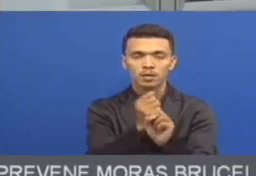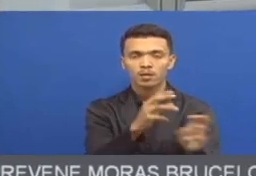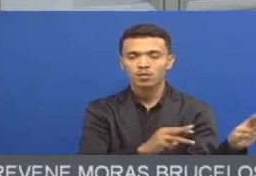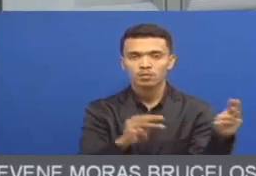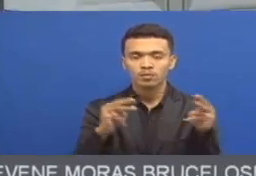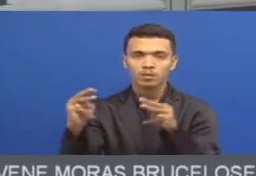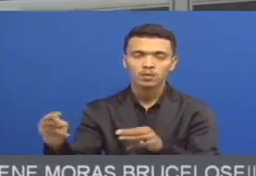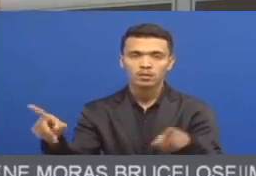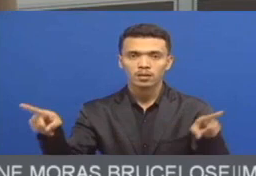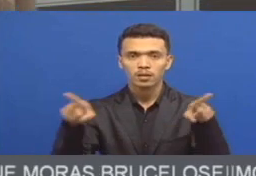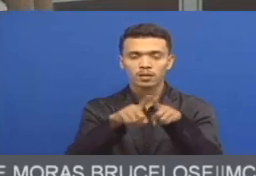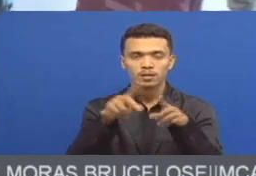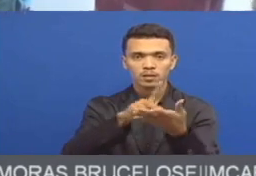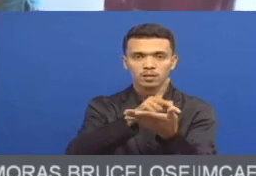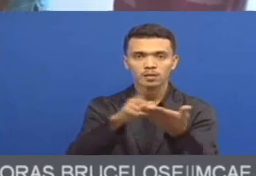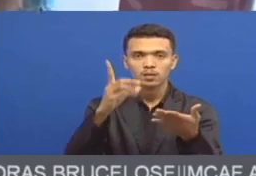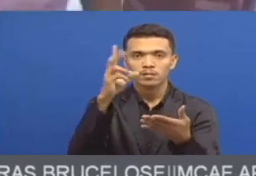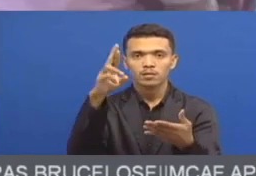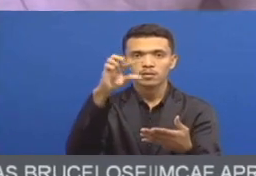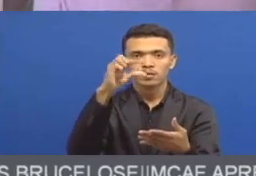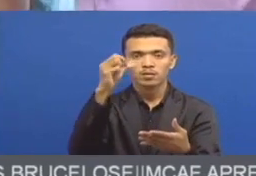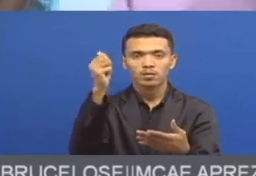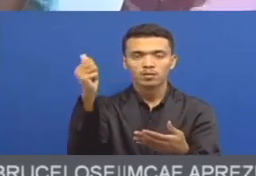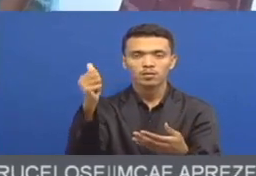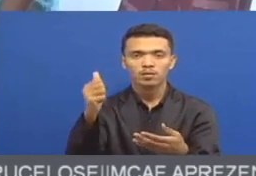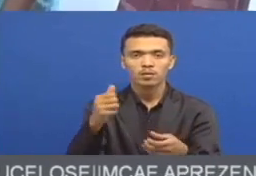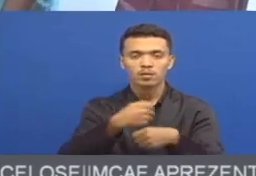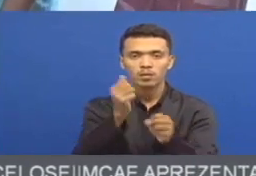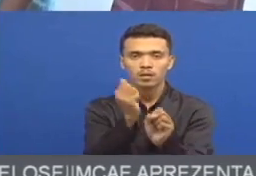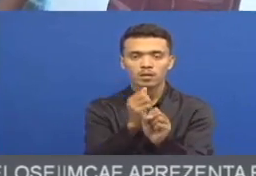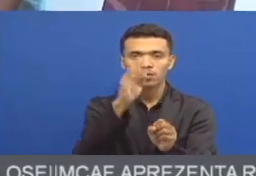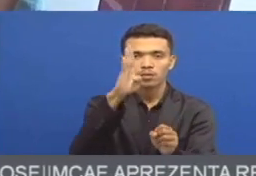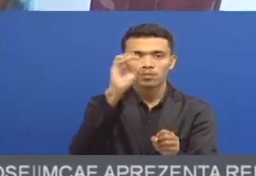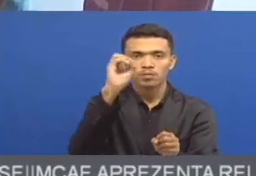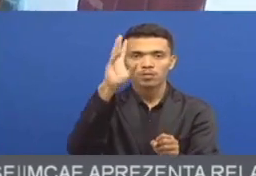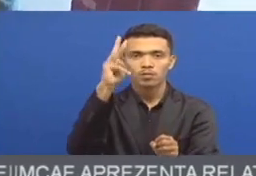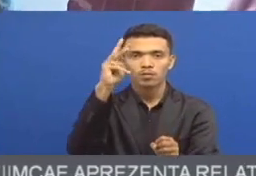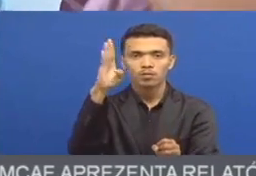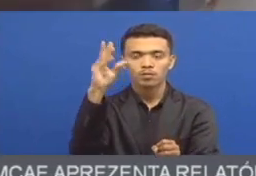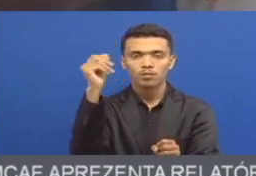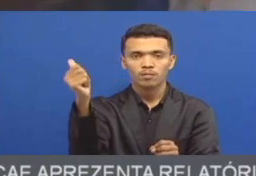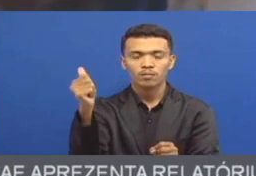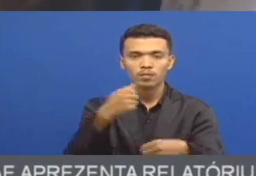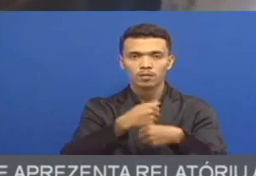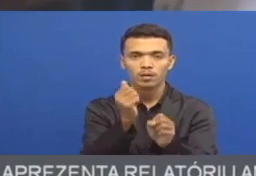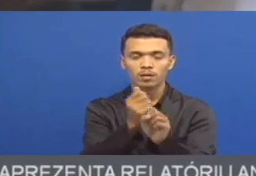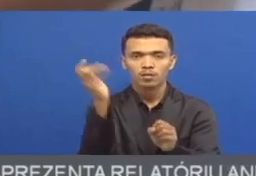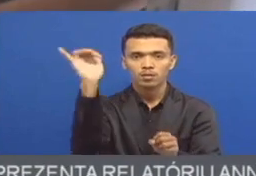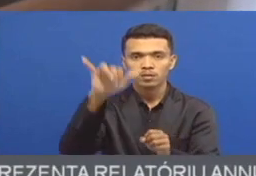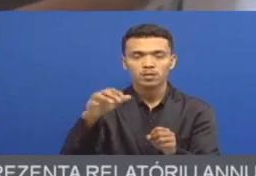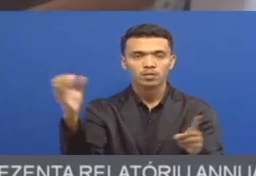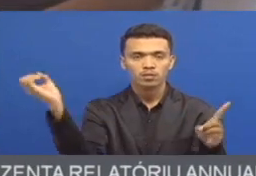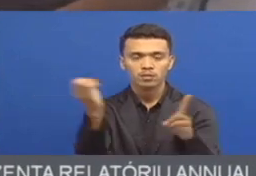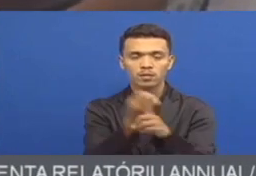operação será, anesan crime e droga, não produz explosão ca bomba, rode, atinge será nio objetivo. Juvenal